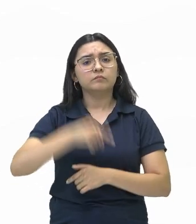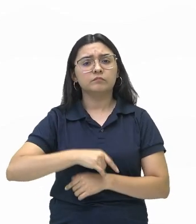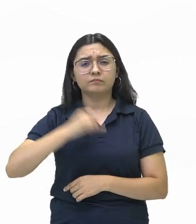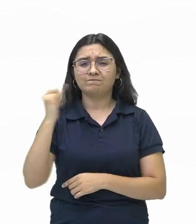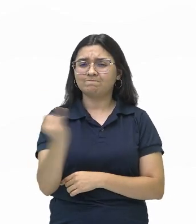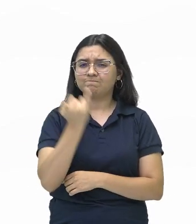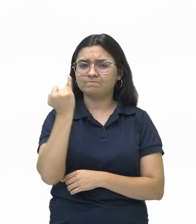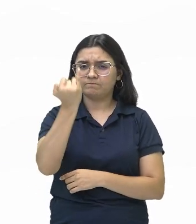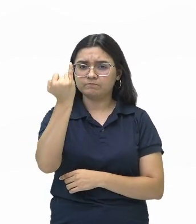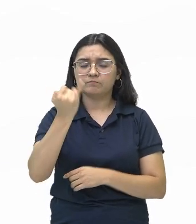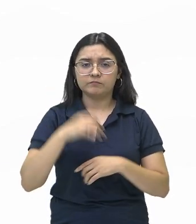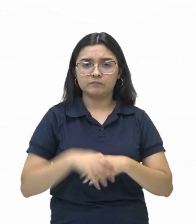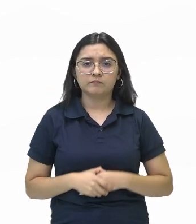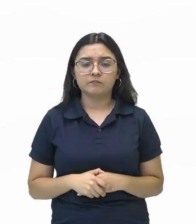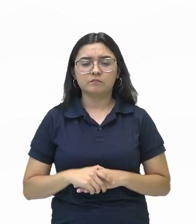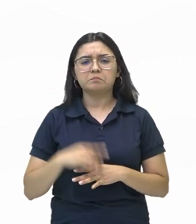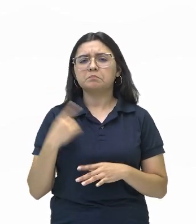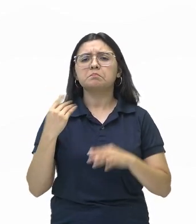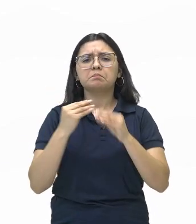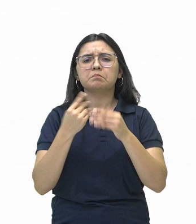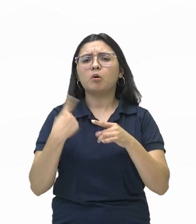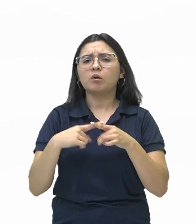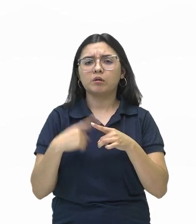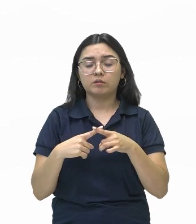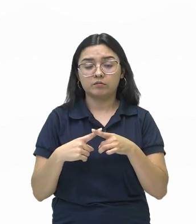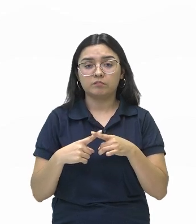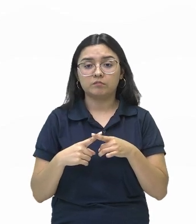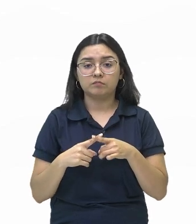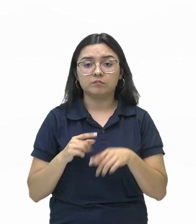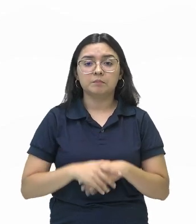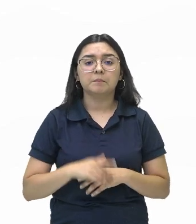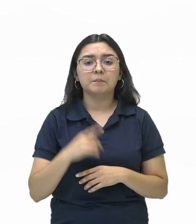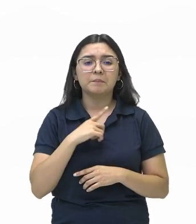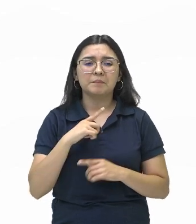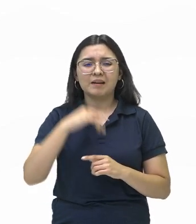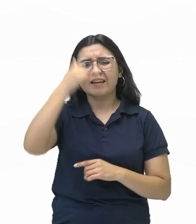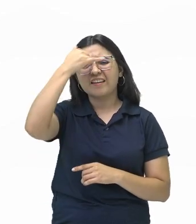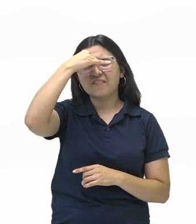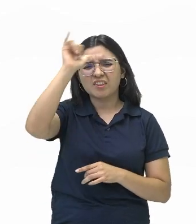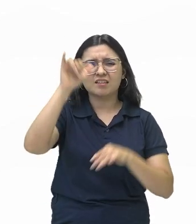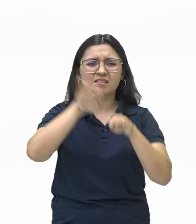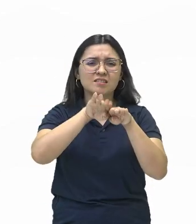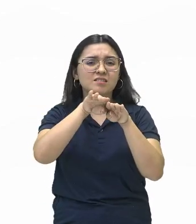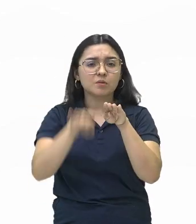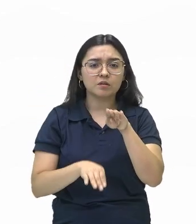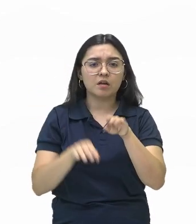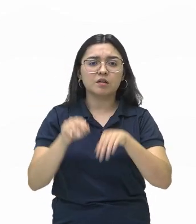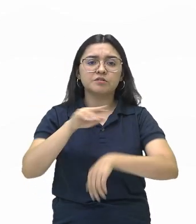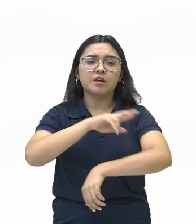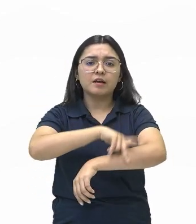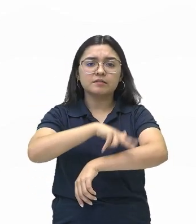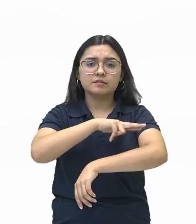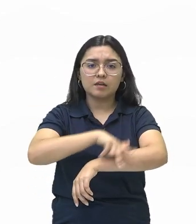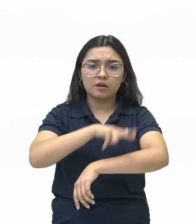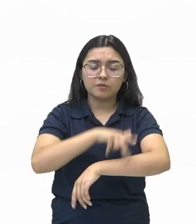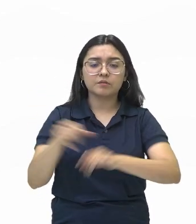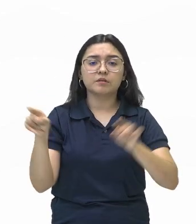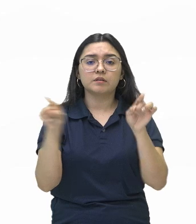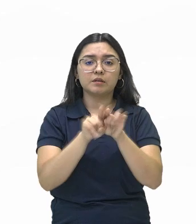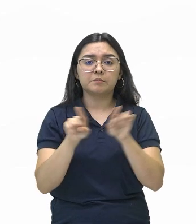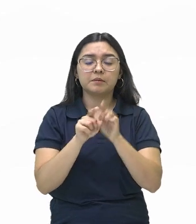é fundamental. Para quê? Para combater essa desigualdade racial e